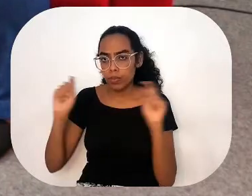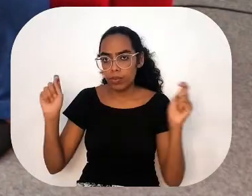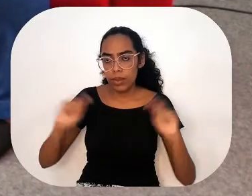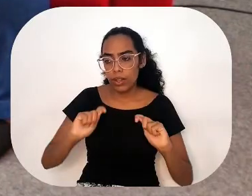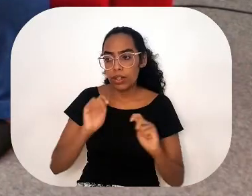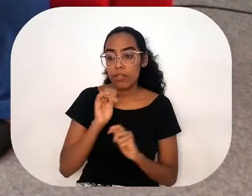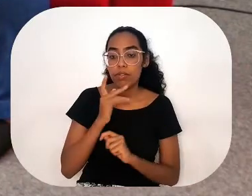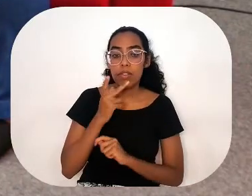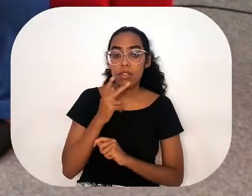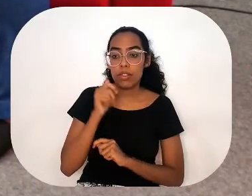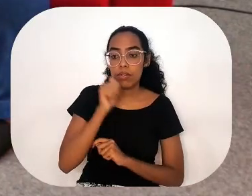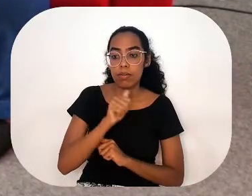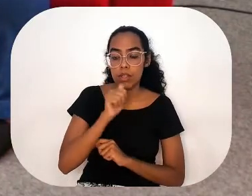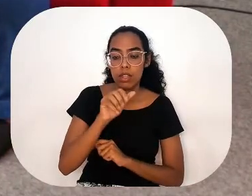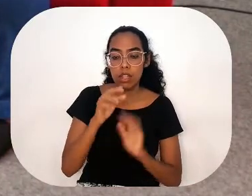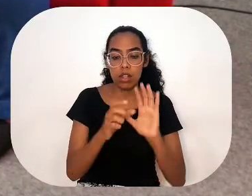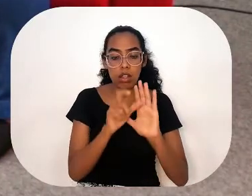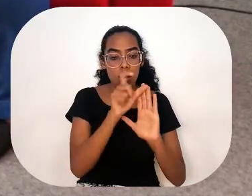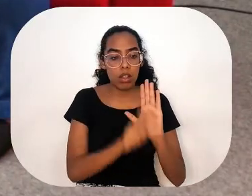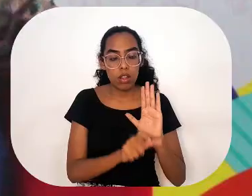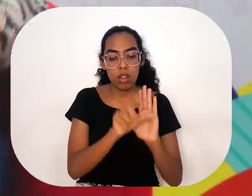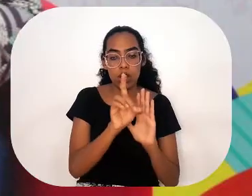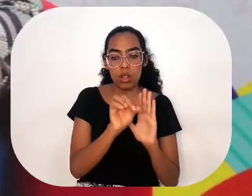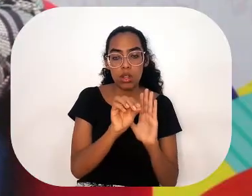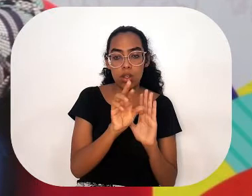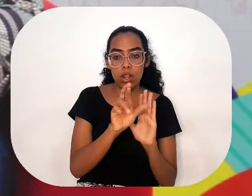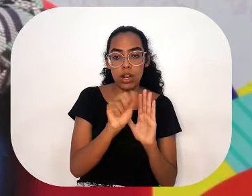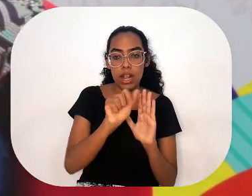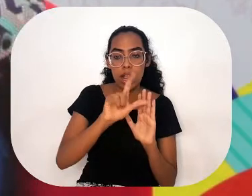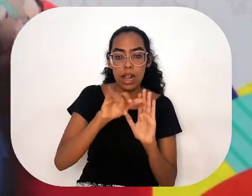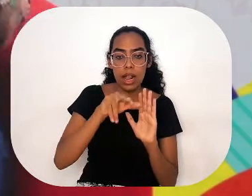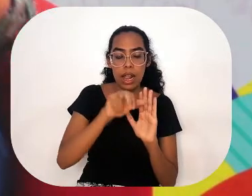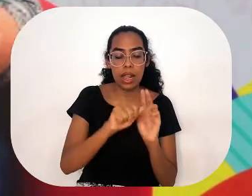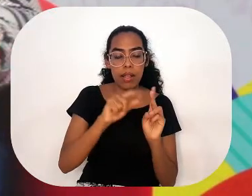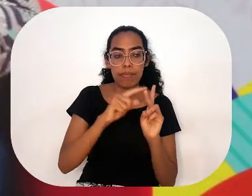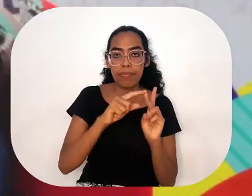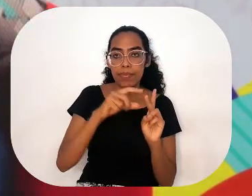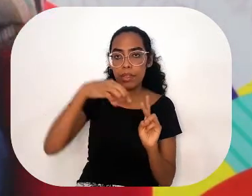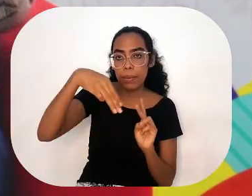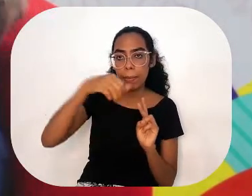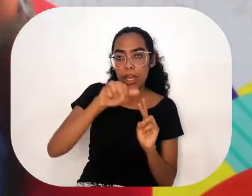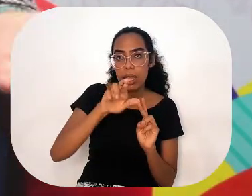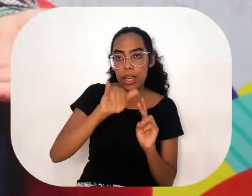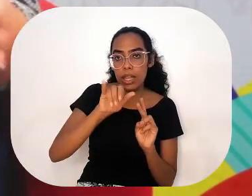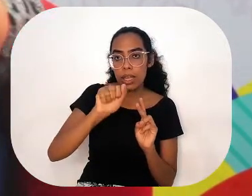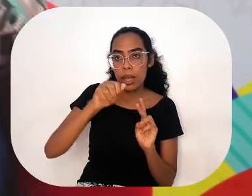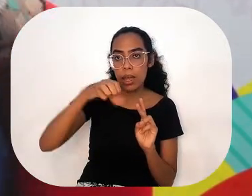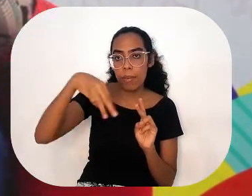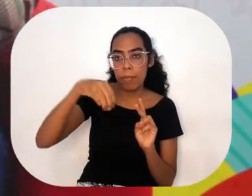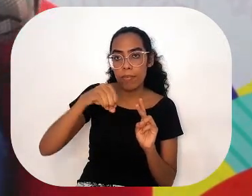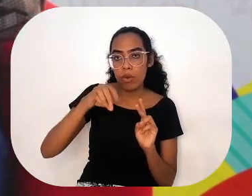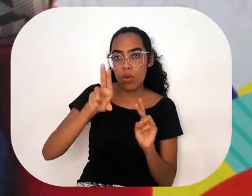aí eu tô falando principalmente de Doralina e Maria Moura né que são essas mulheres aí de